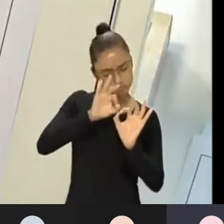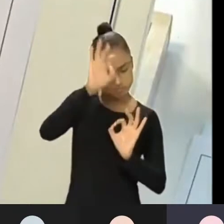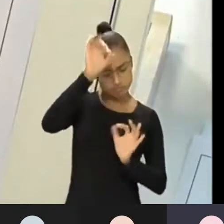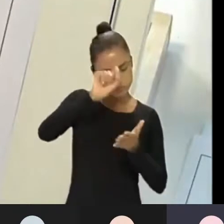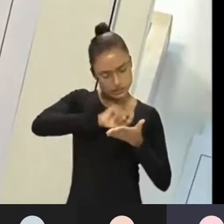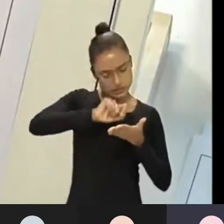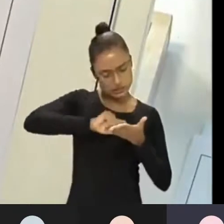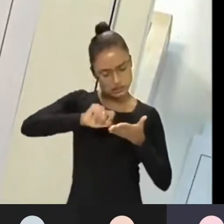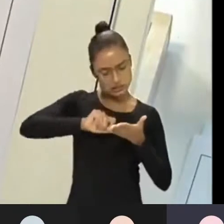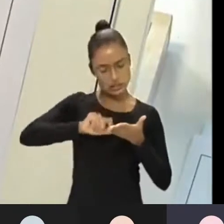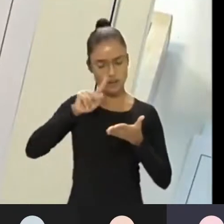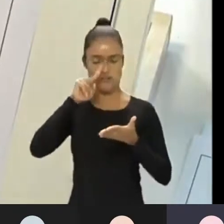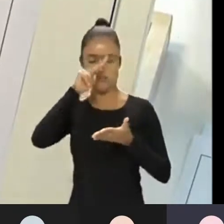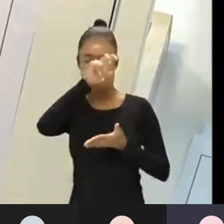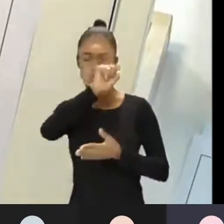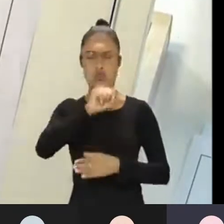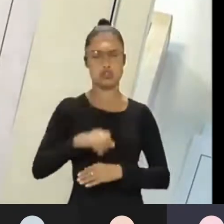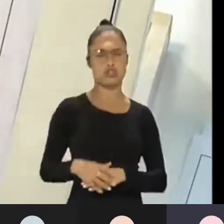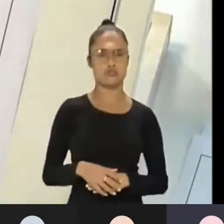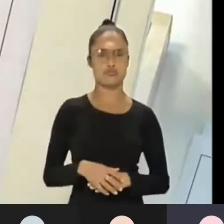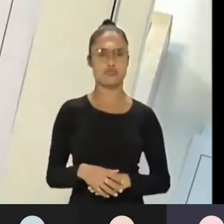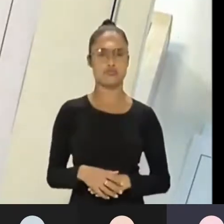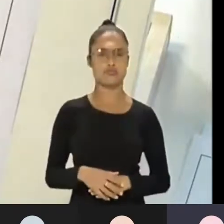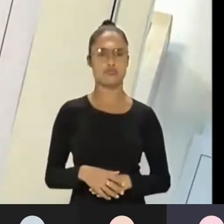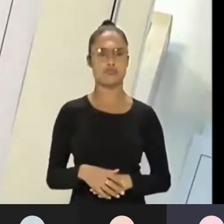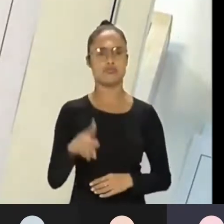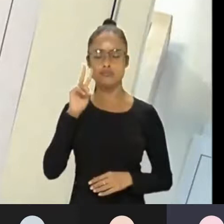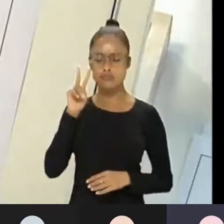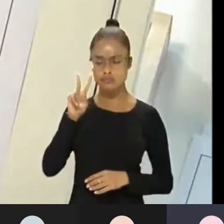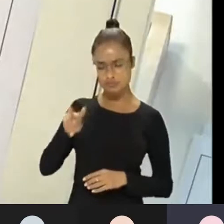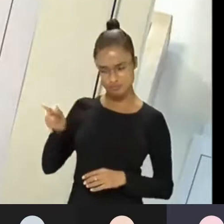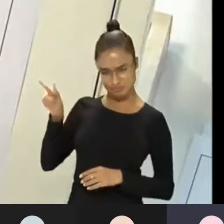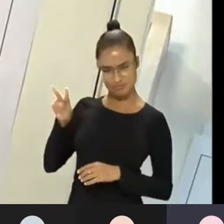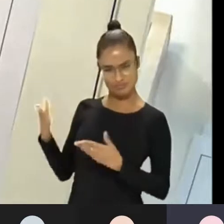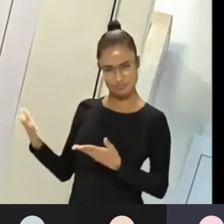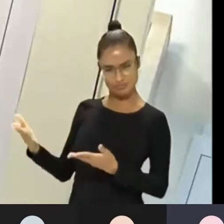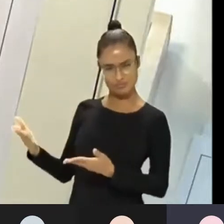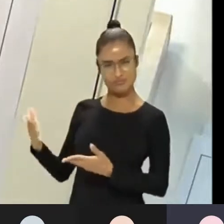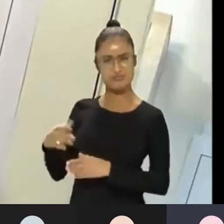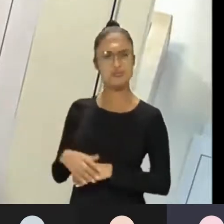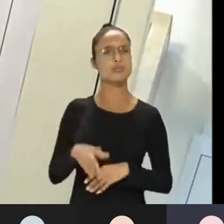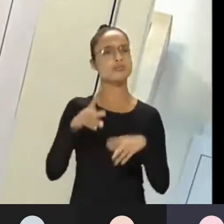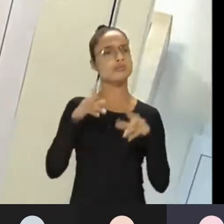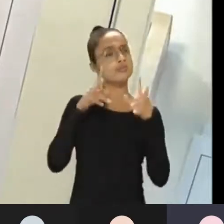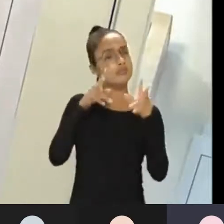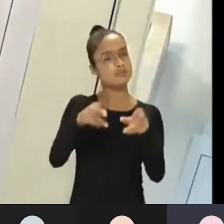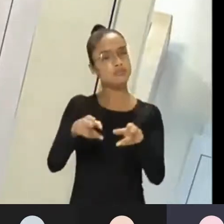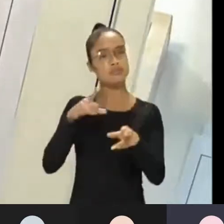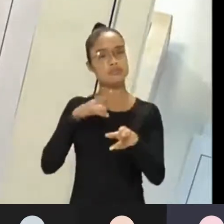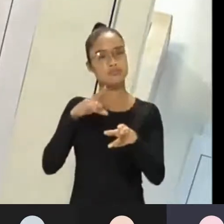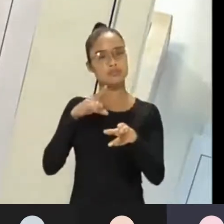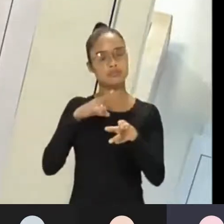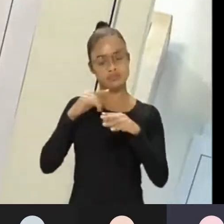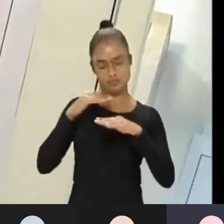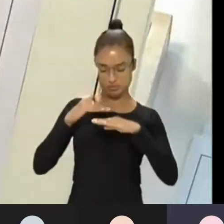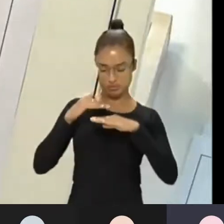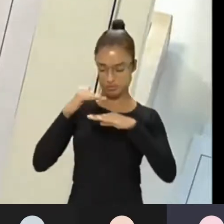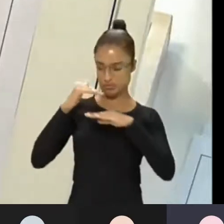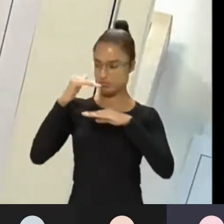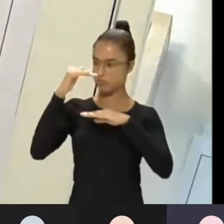Pra você visualizar. Então, ó. Medi, tracei 2,6. Vou fazer o mesmo procedimento em todos os prolongamentos.